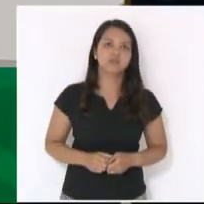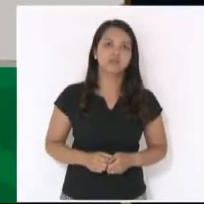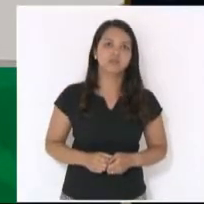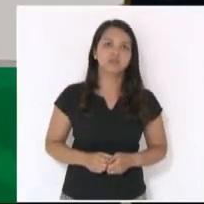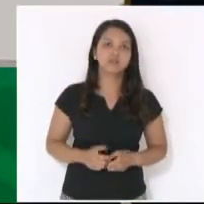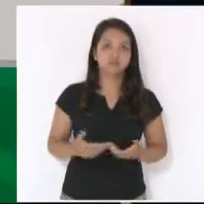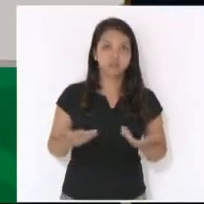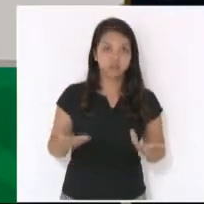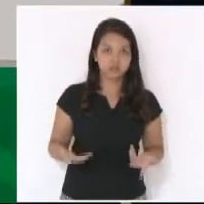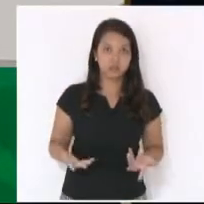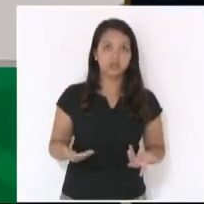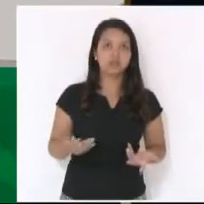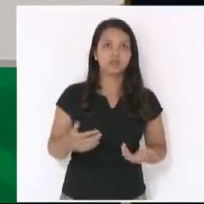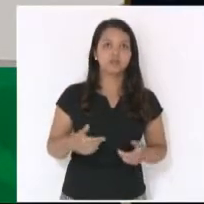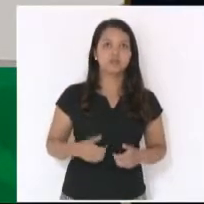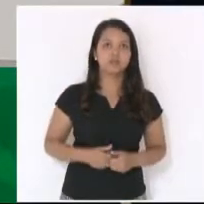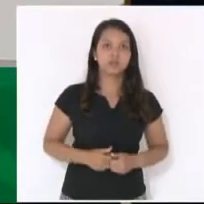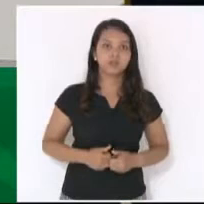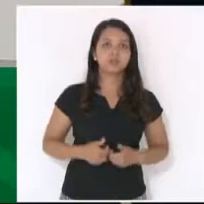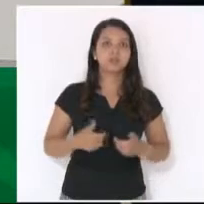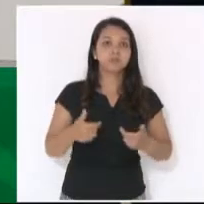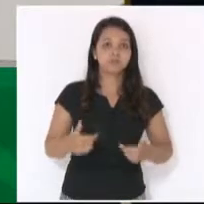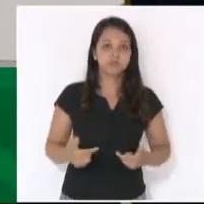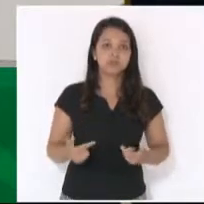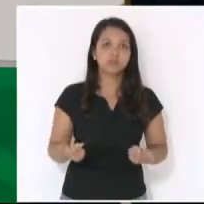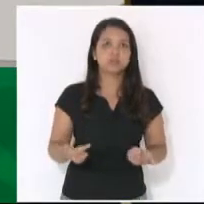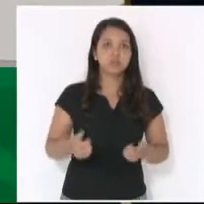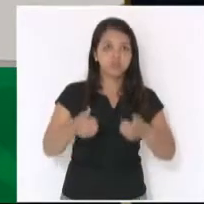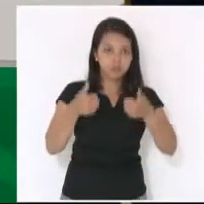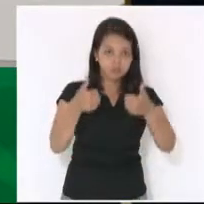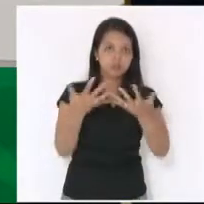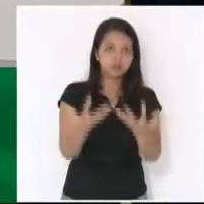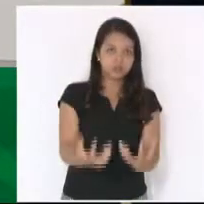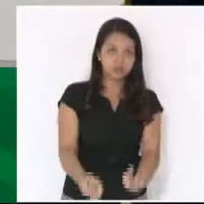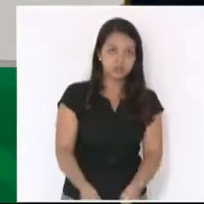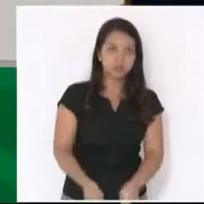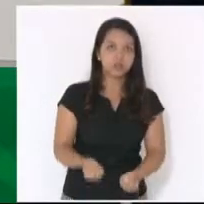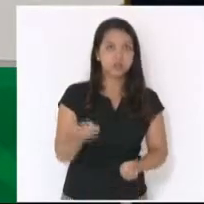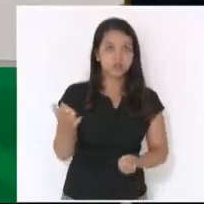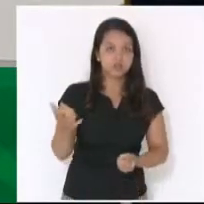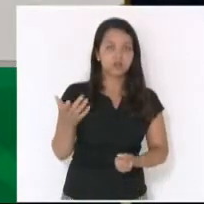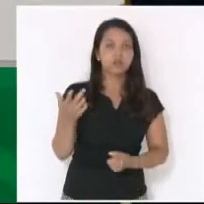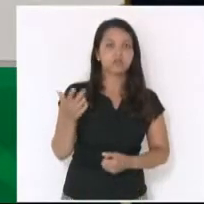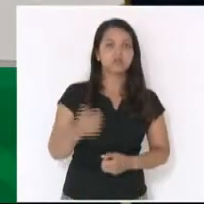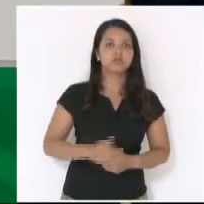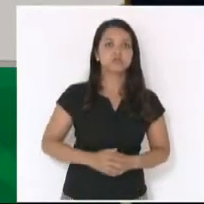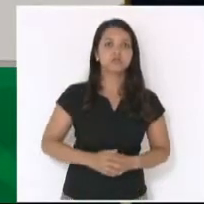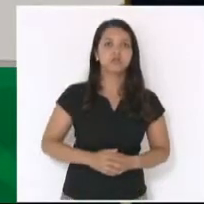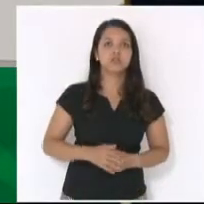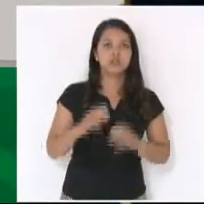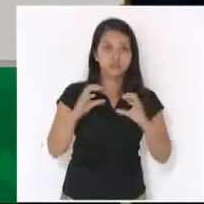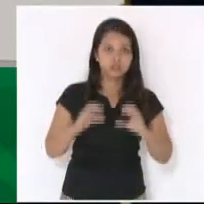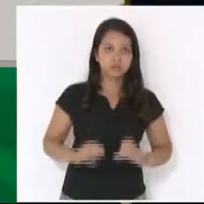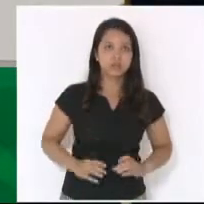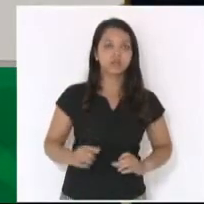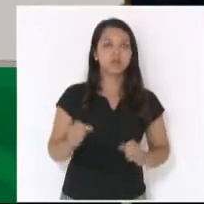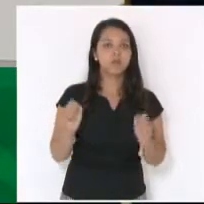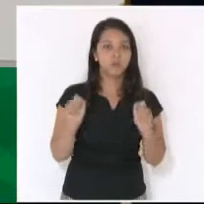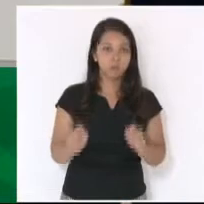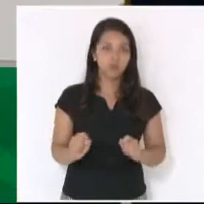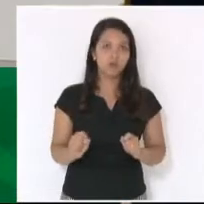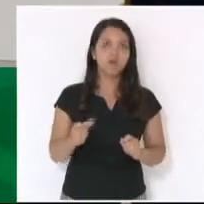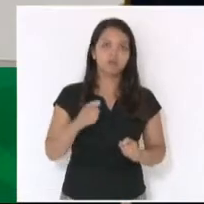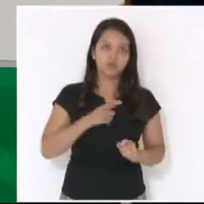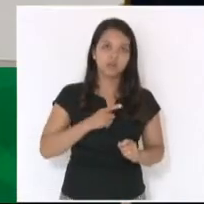nosso posicionamento é favorável a essa questão favorável o cidadão possa